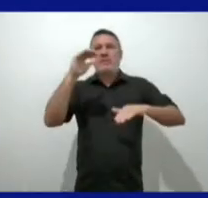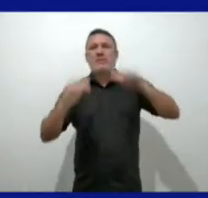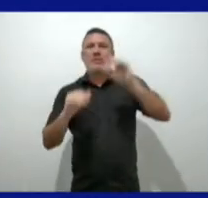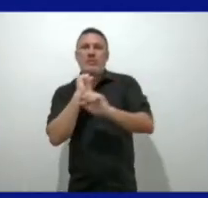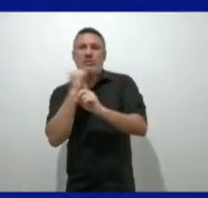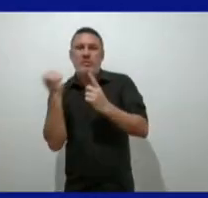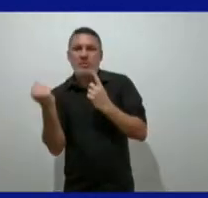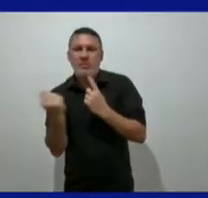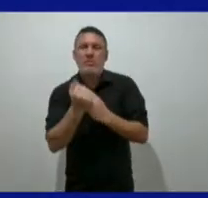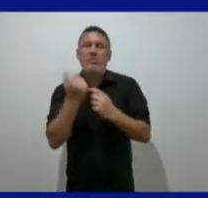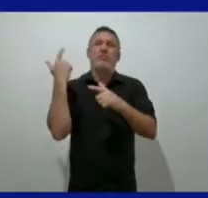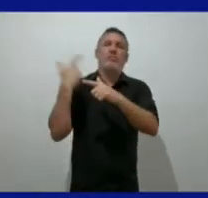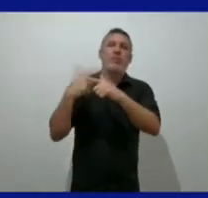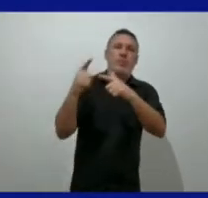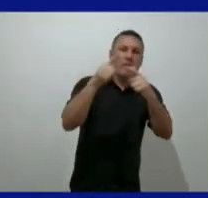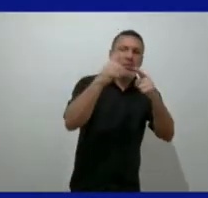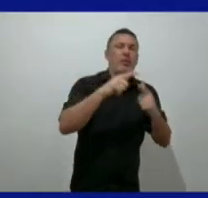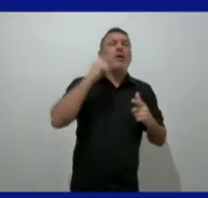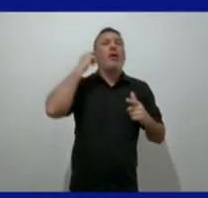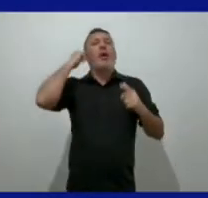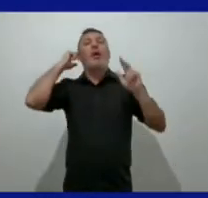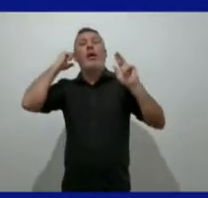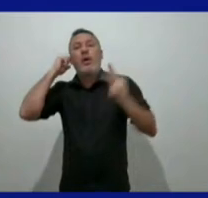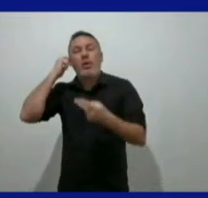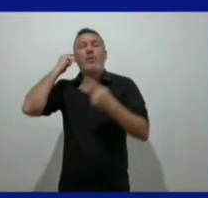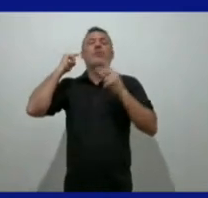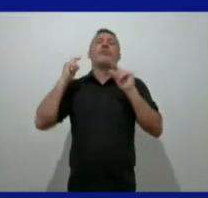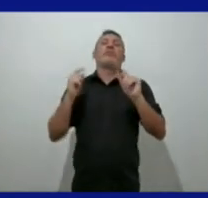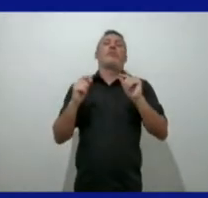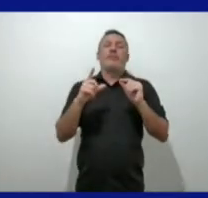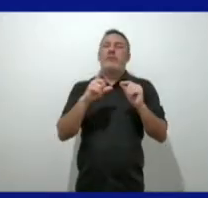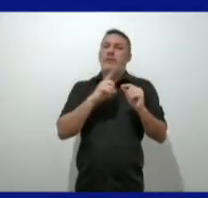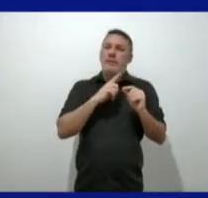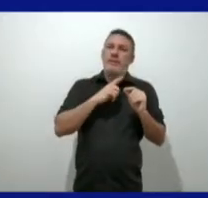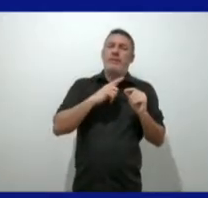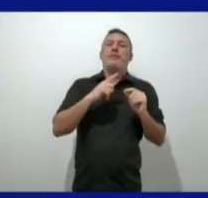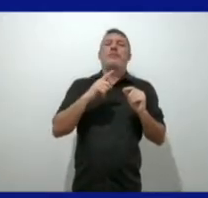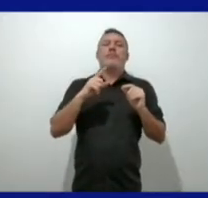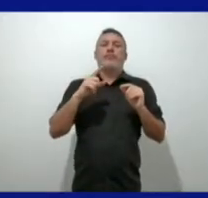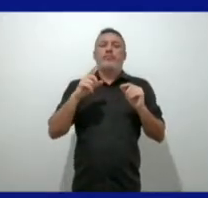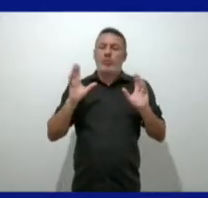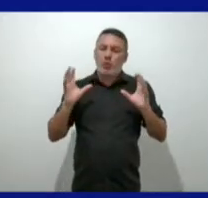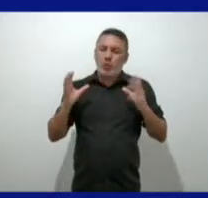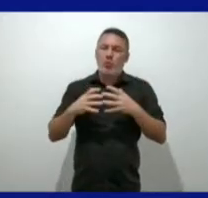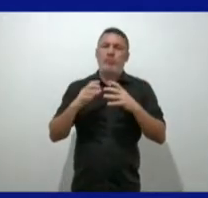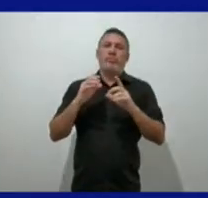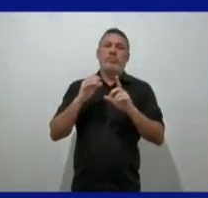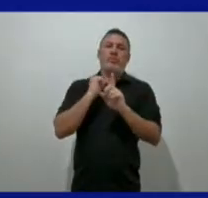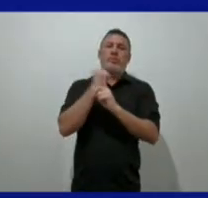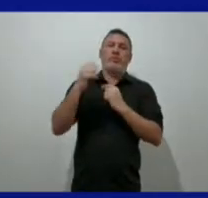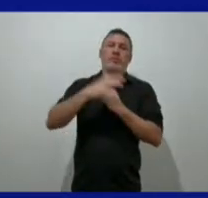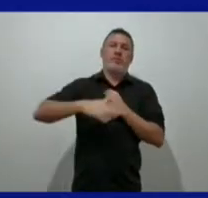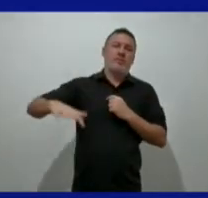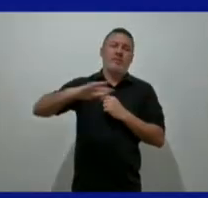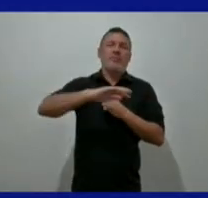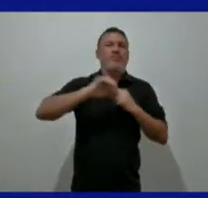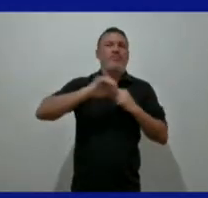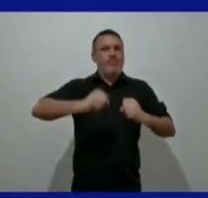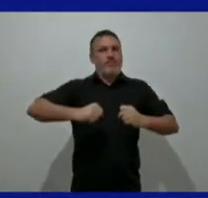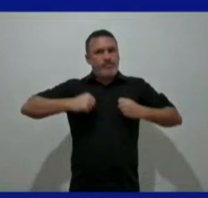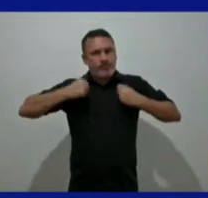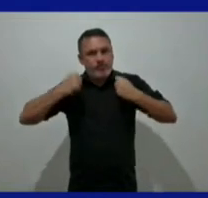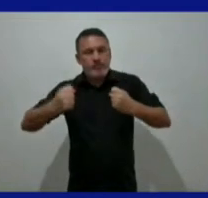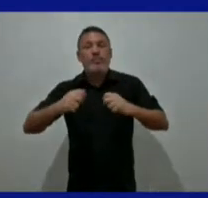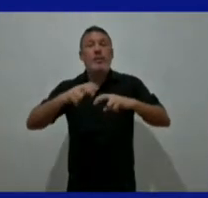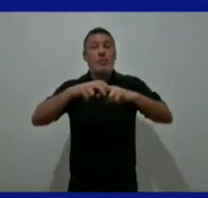isso provocou o engajamento do mainstream da sociedade. Hoje, aqui, não estão